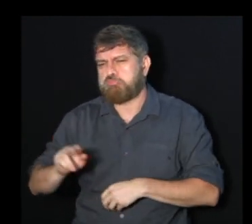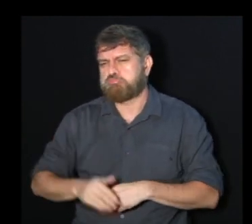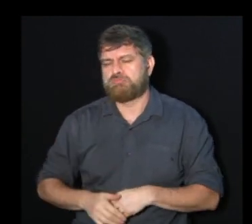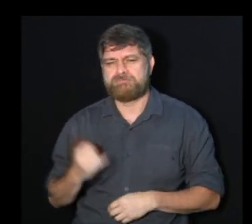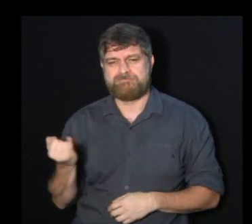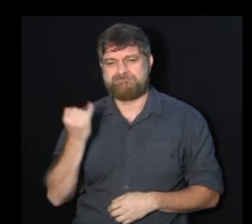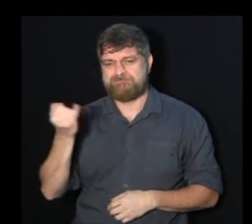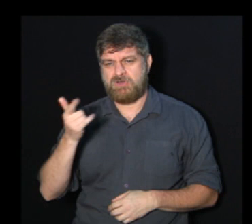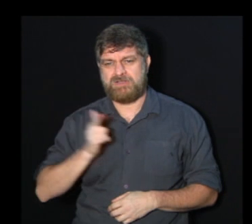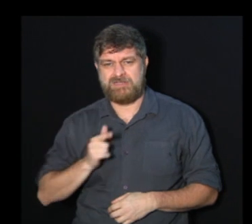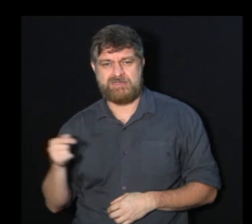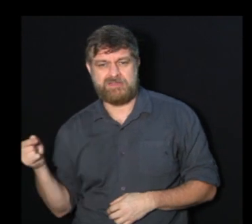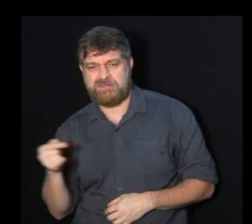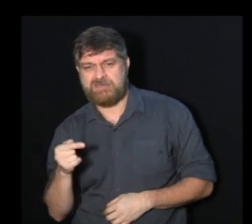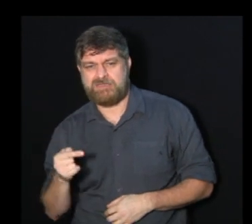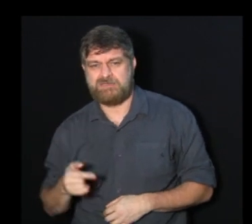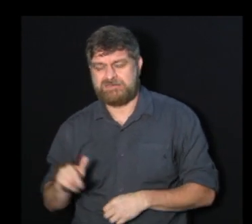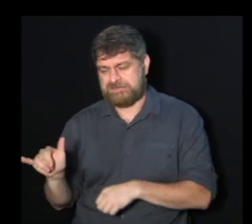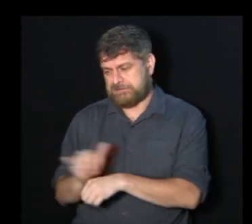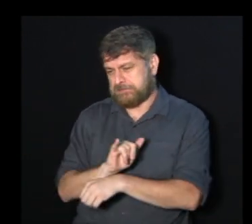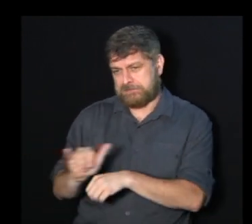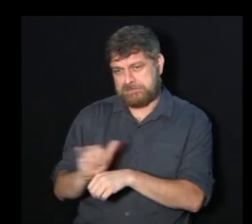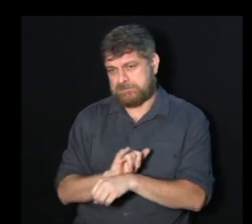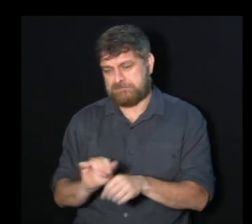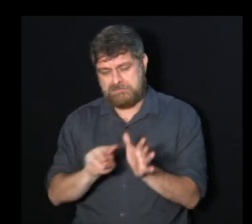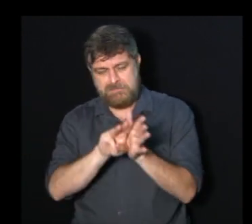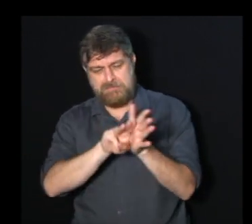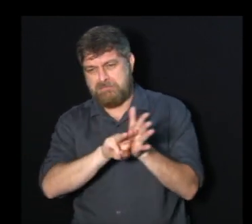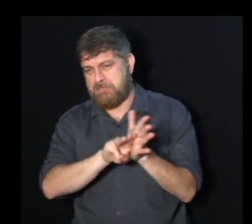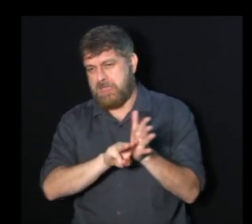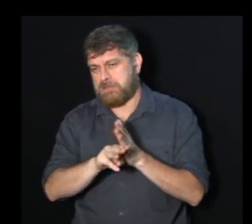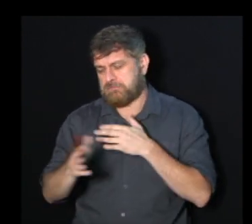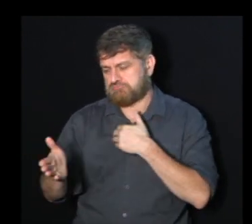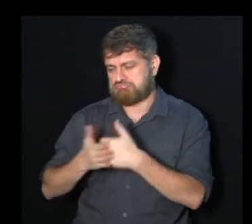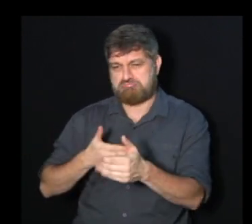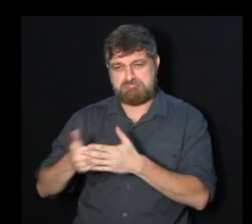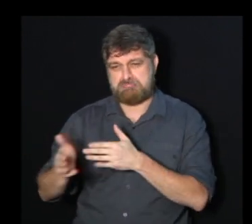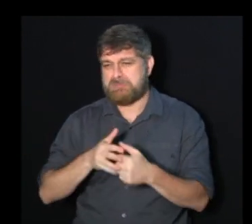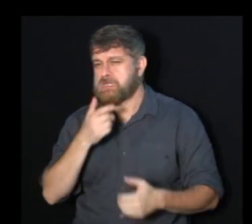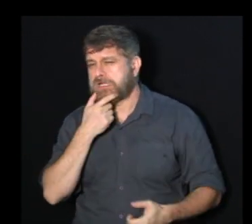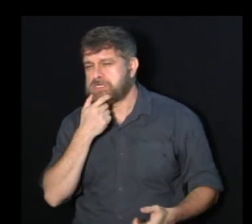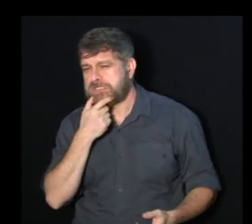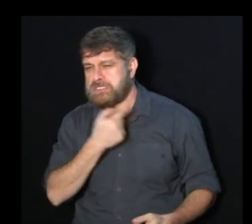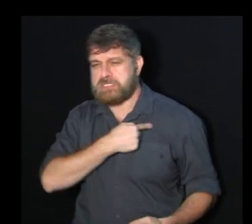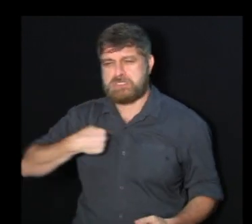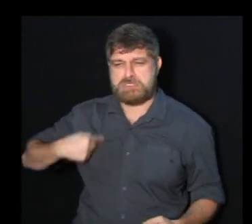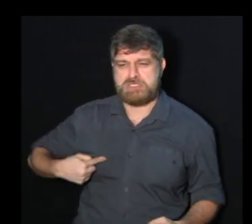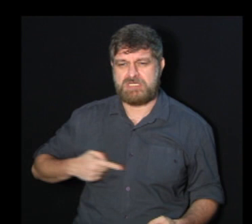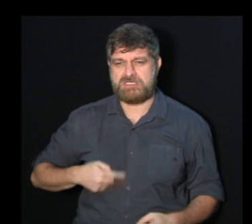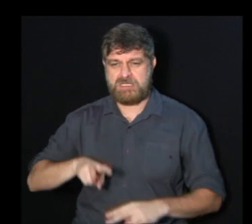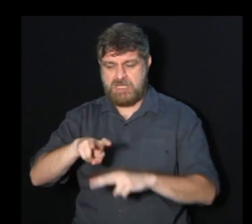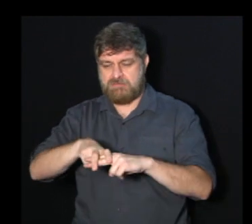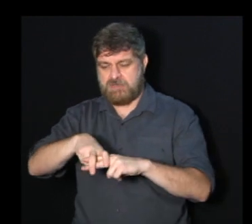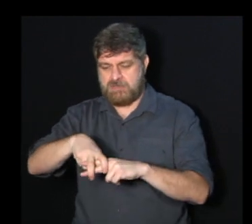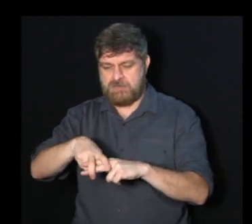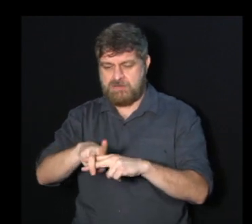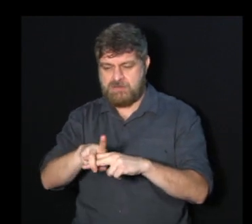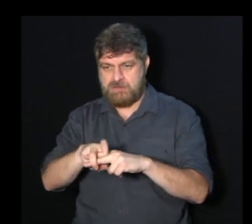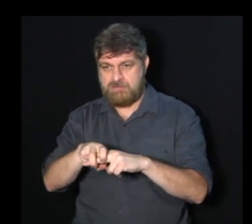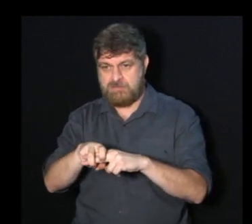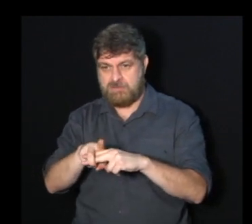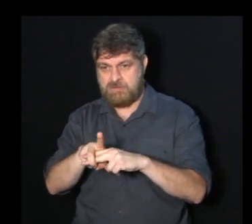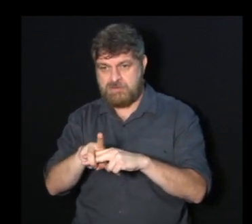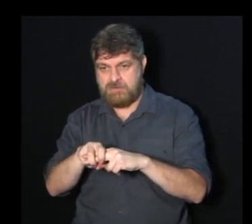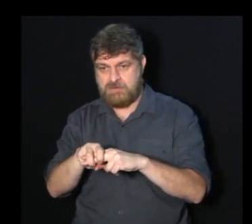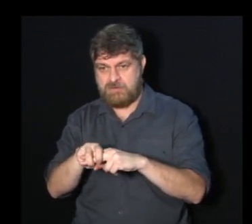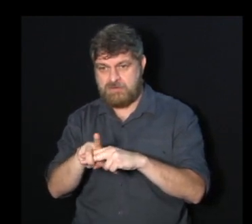um pilates, se ele vai usar uma técnica chinesa, se ele vai usar uma técnica inglesa, se ele vai usar uma cadeira extensora igual essa daí,